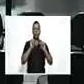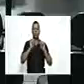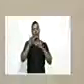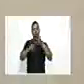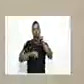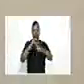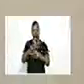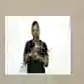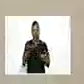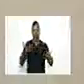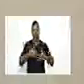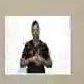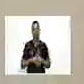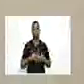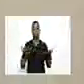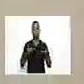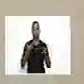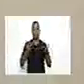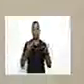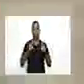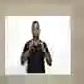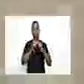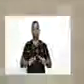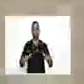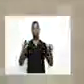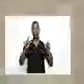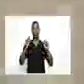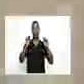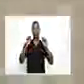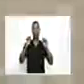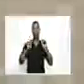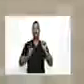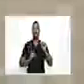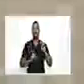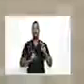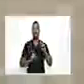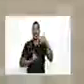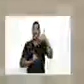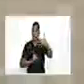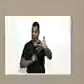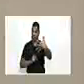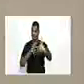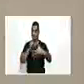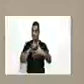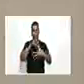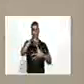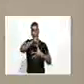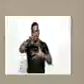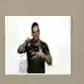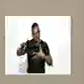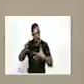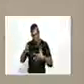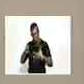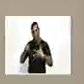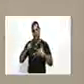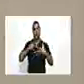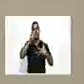população hoje a limpeza ela envolve cinco pontos então é coleta eh